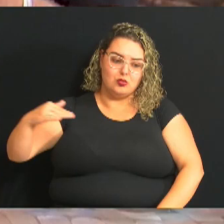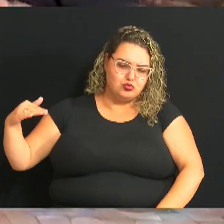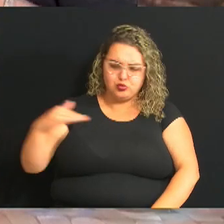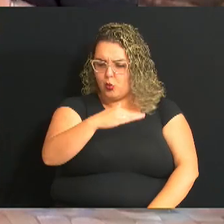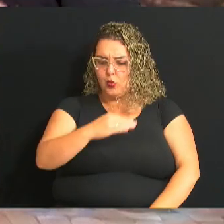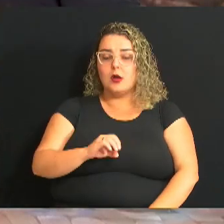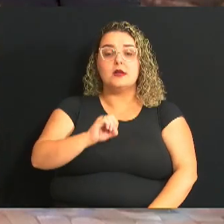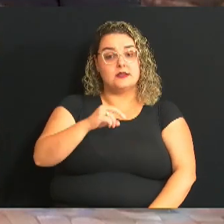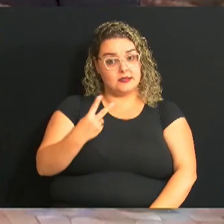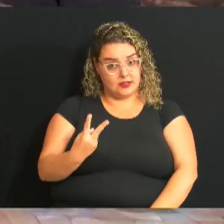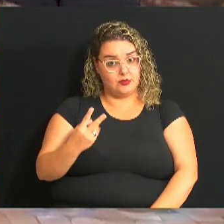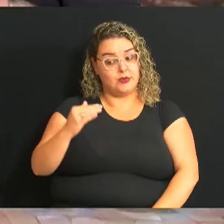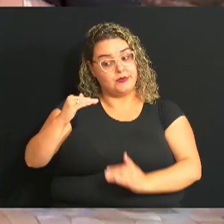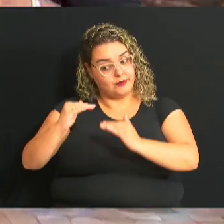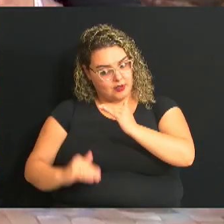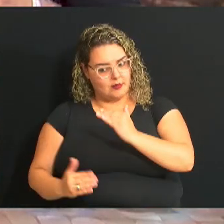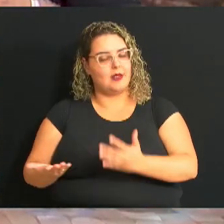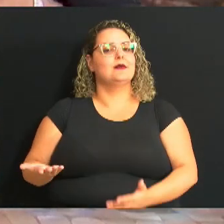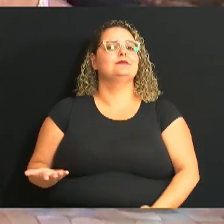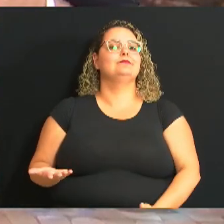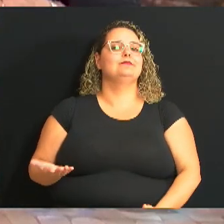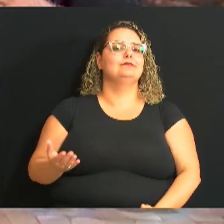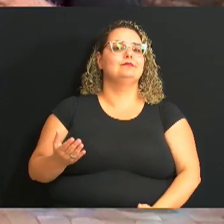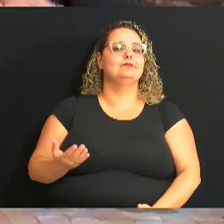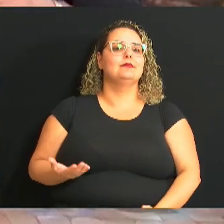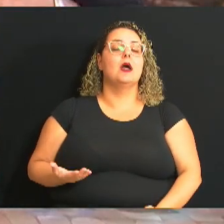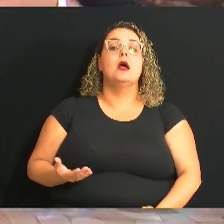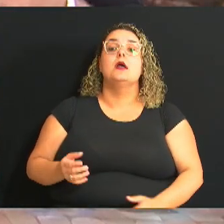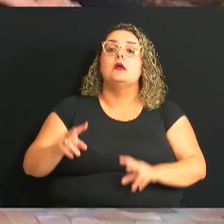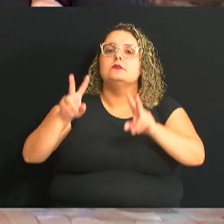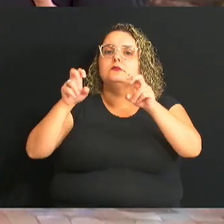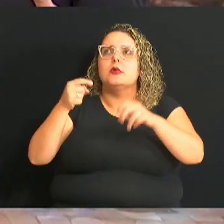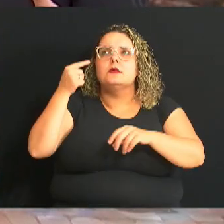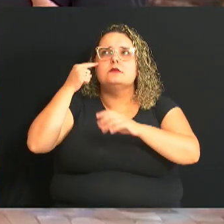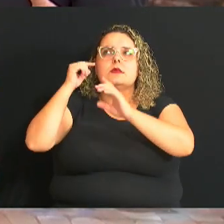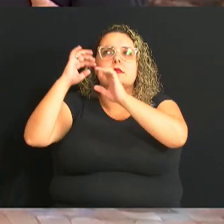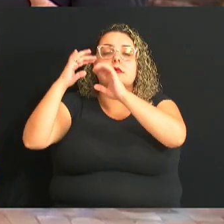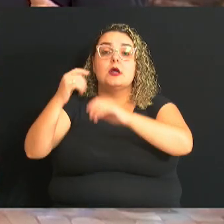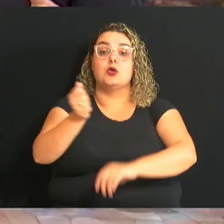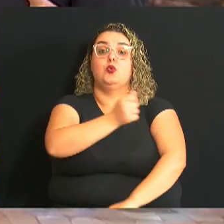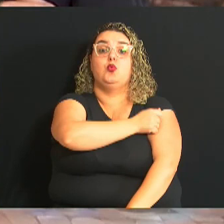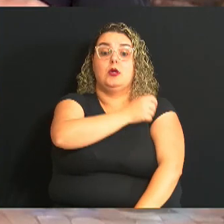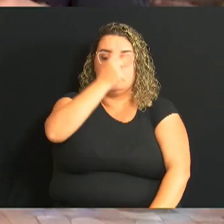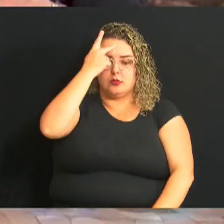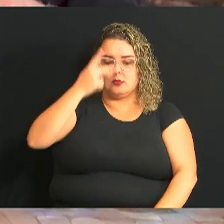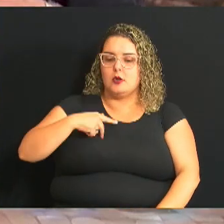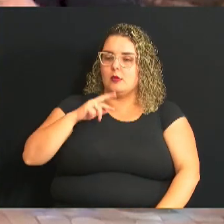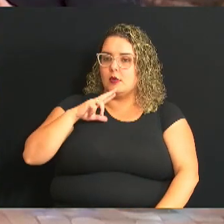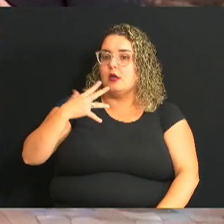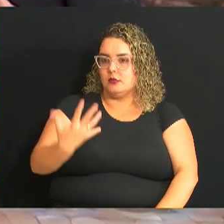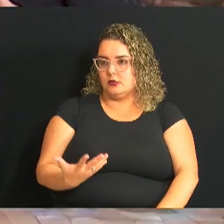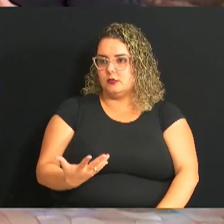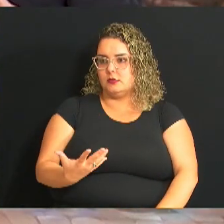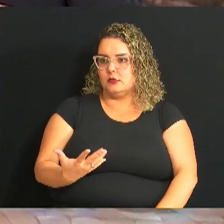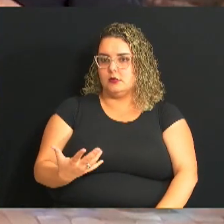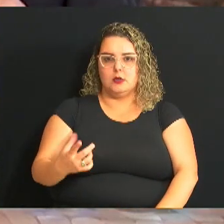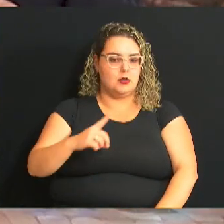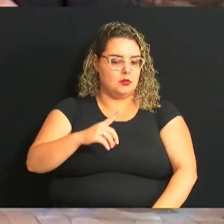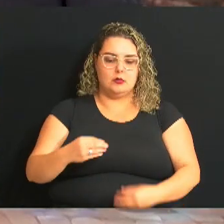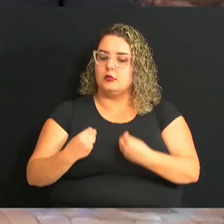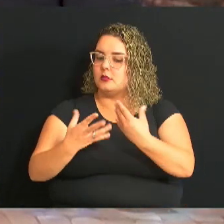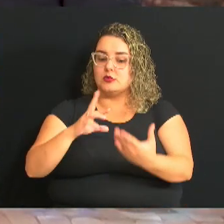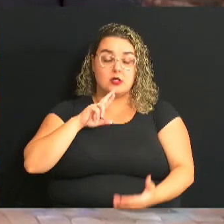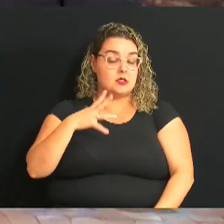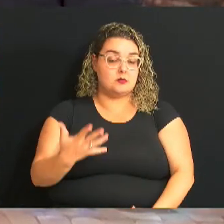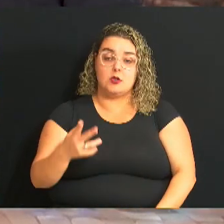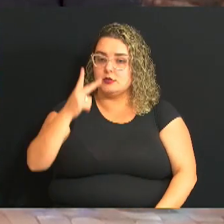vai jogando temas, né? De modo que ele pense e o aluno chegue na resposta. A gente não dá respostas prontas. O aluno